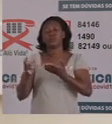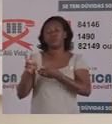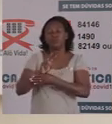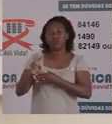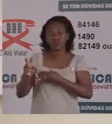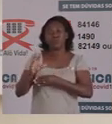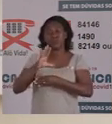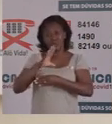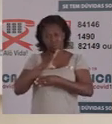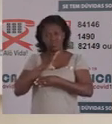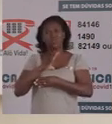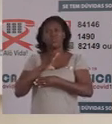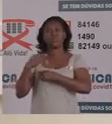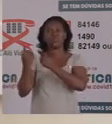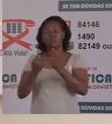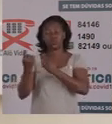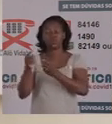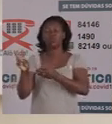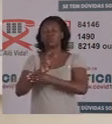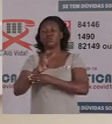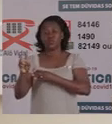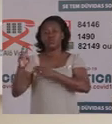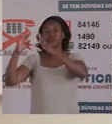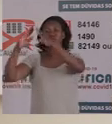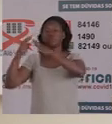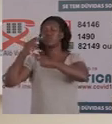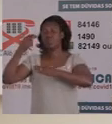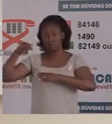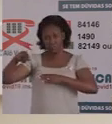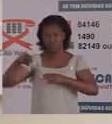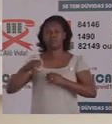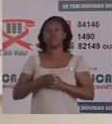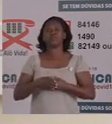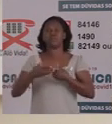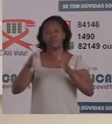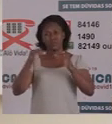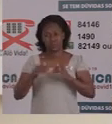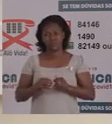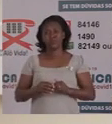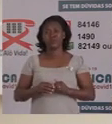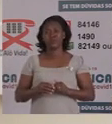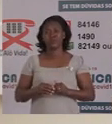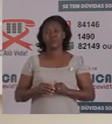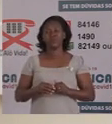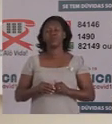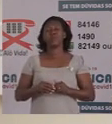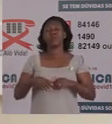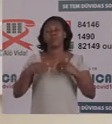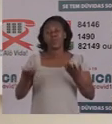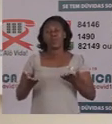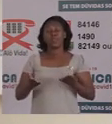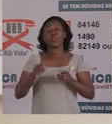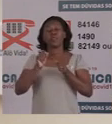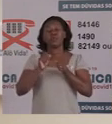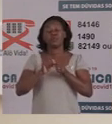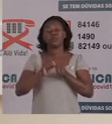termos controlado o surto naquele acampamento. O próximo slide, por favor. Realizar testagem de todos os